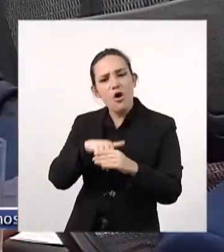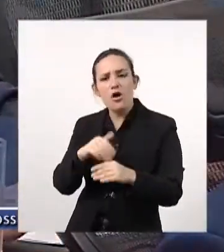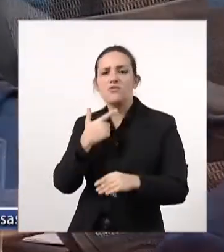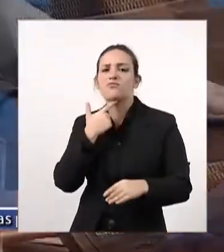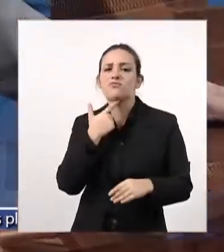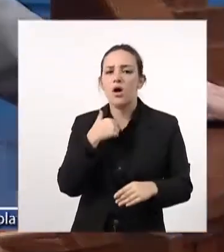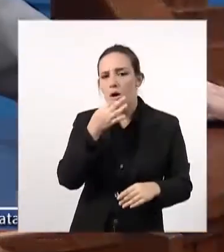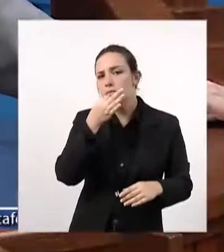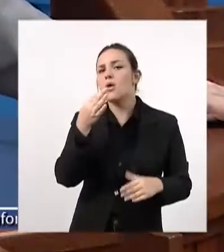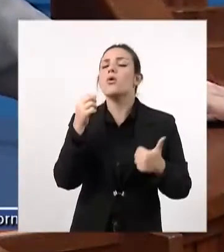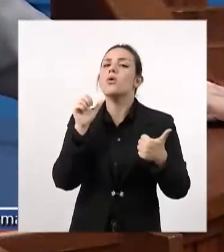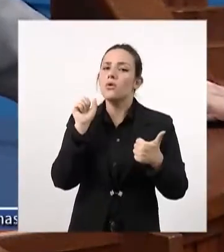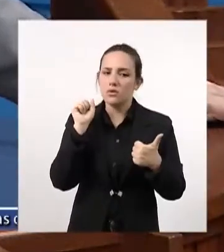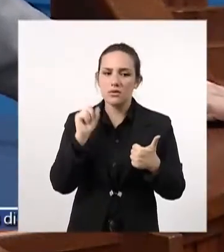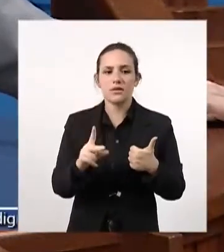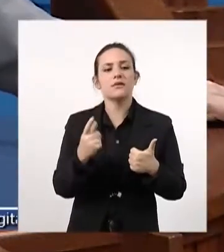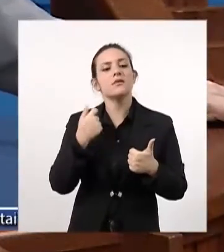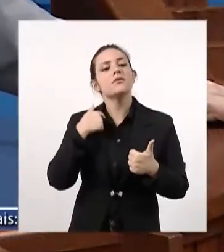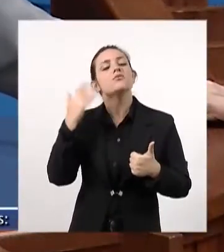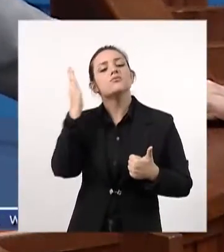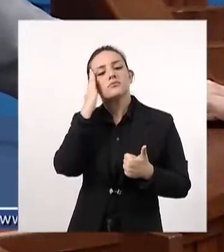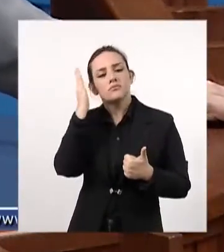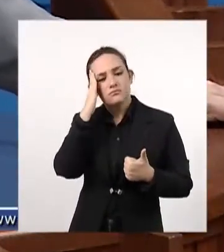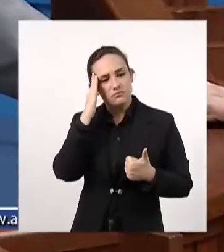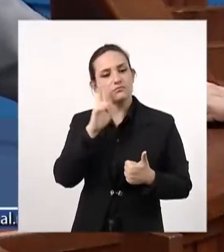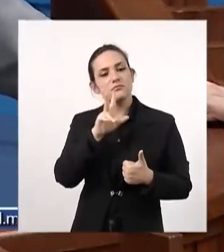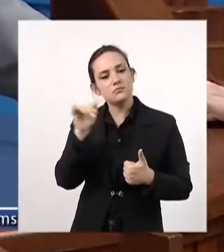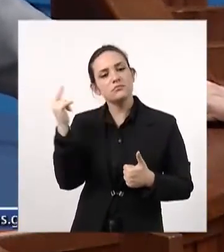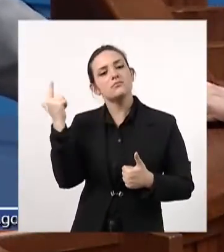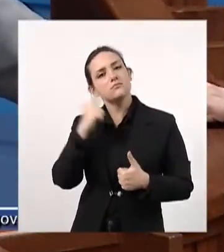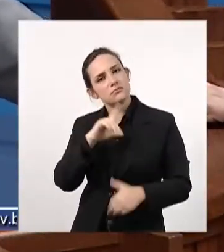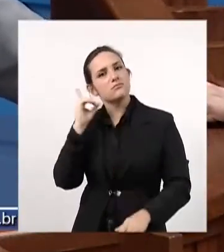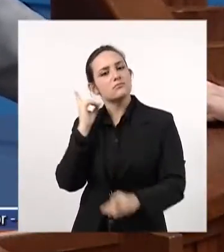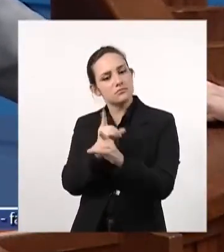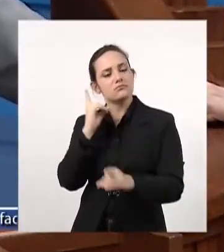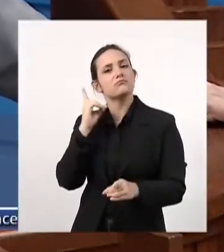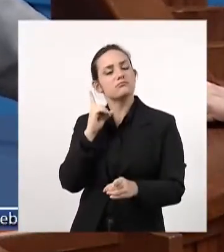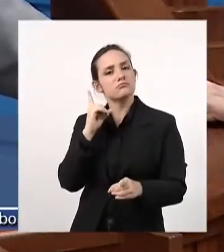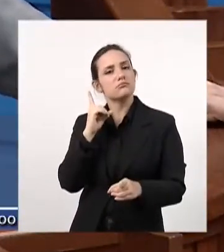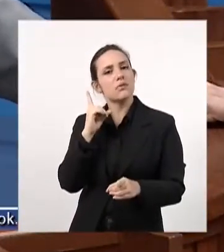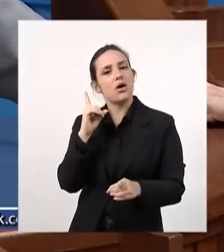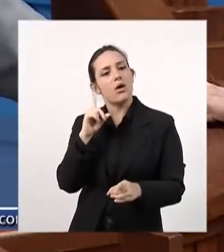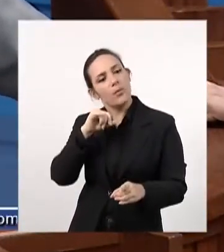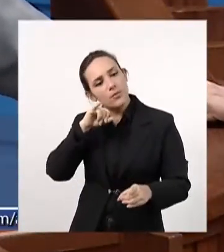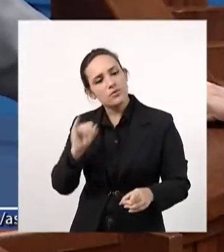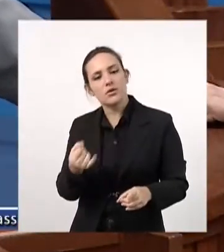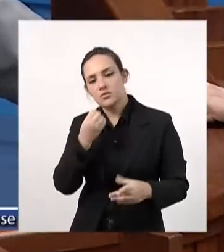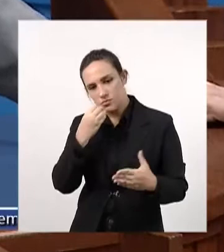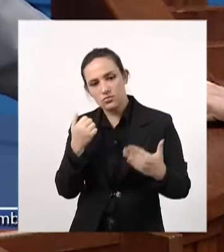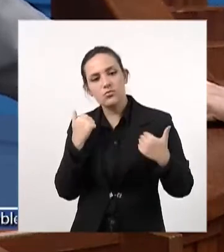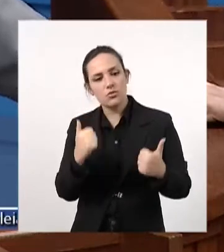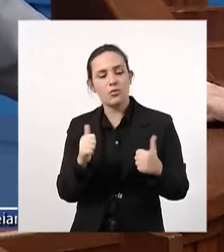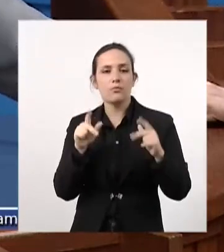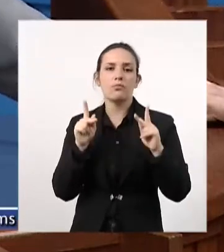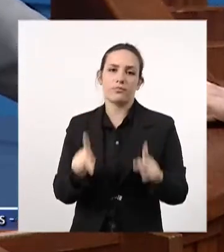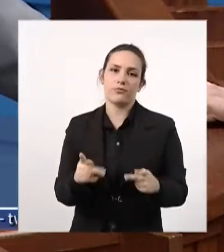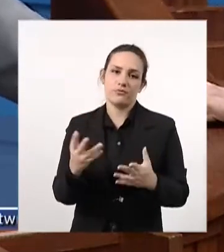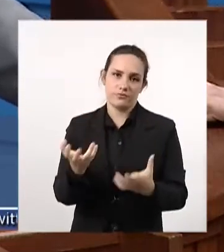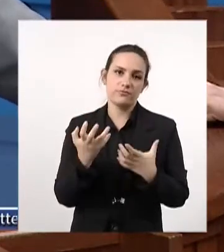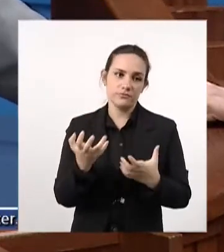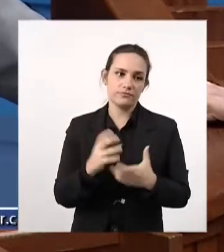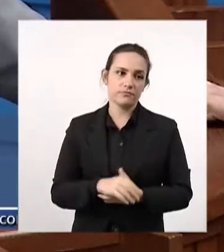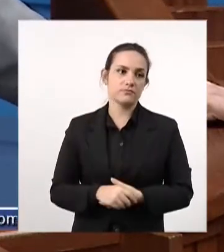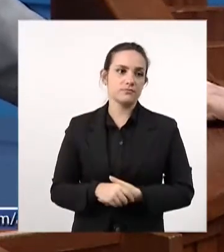encontraremos, deputado professor Rinaldo, os caminhos, deputado capitão Contar, que a população espera